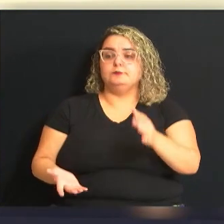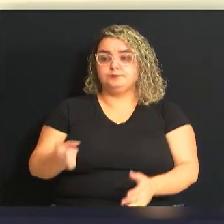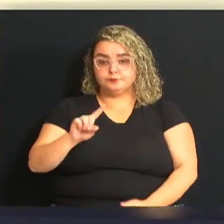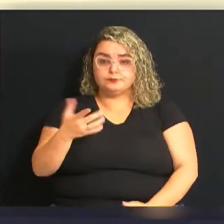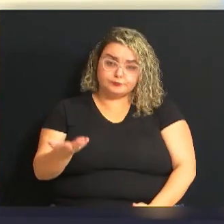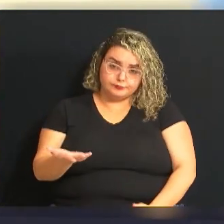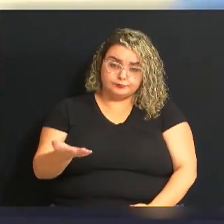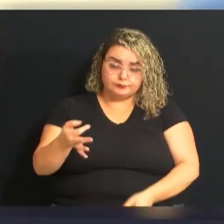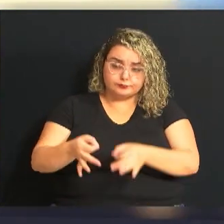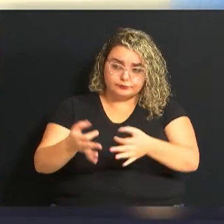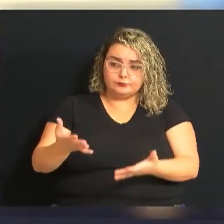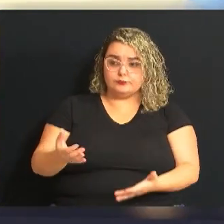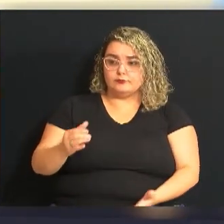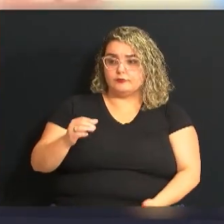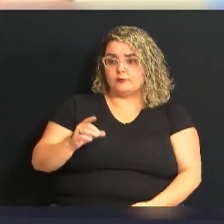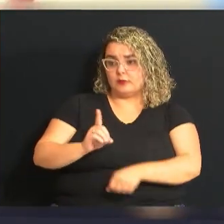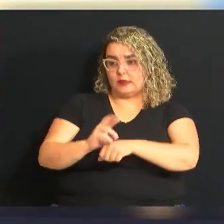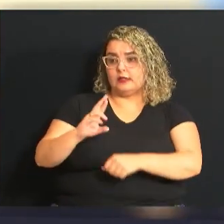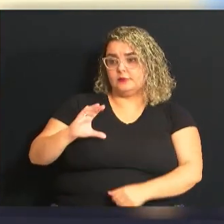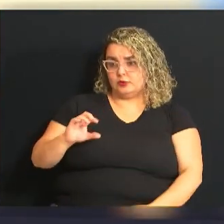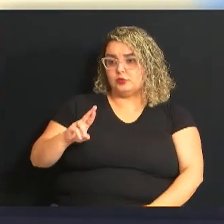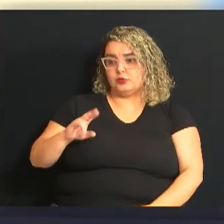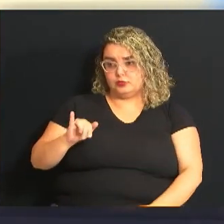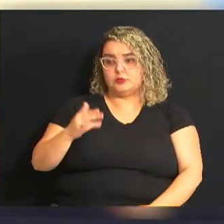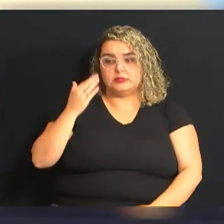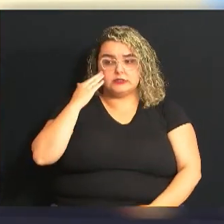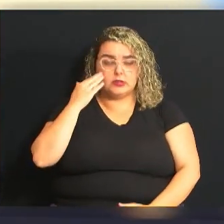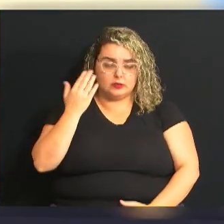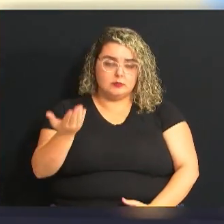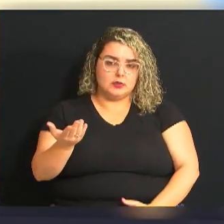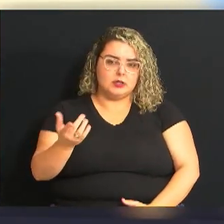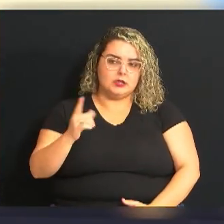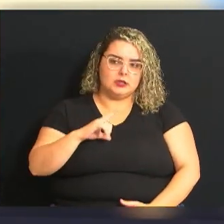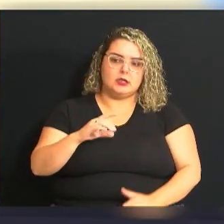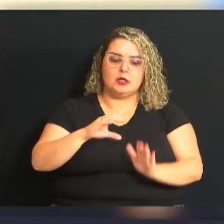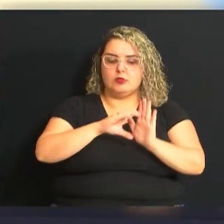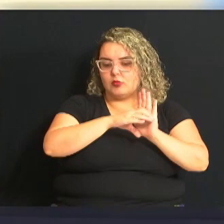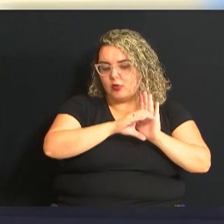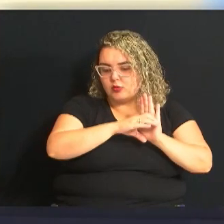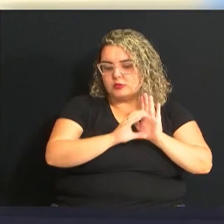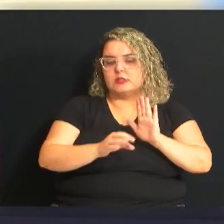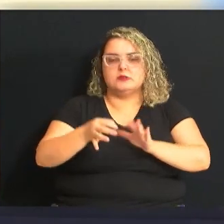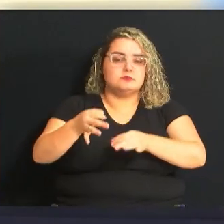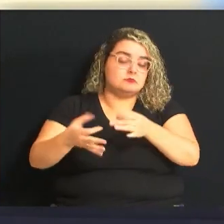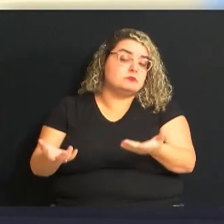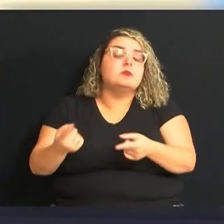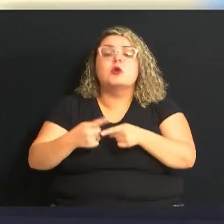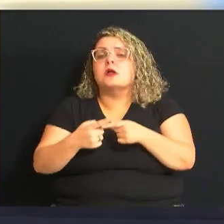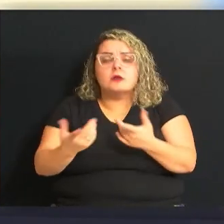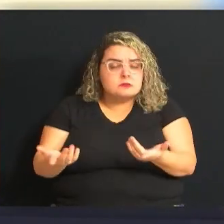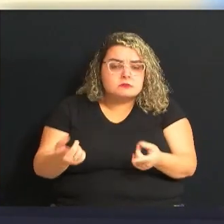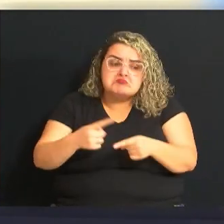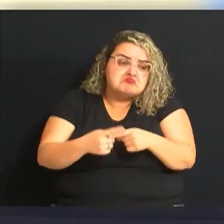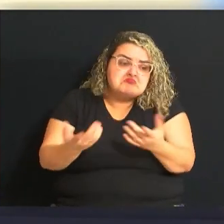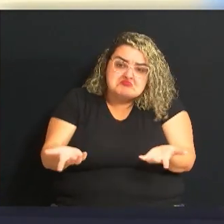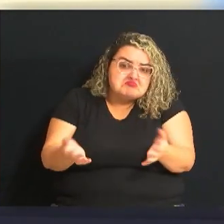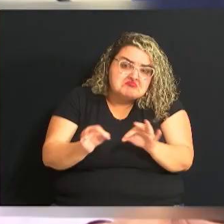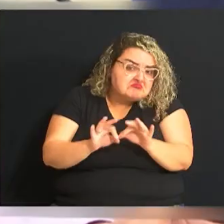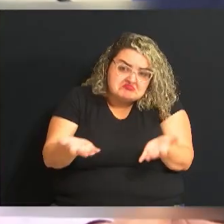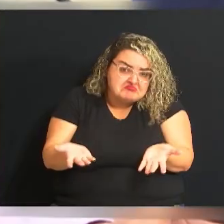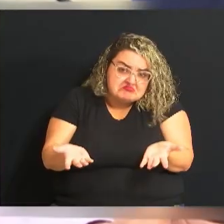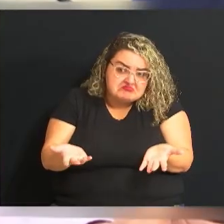Na última semana, a Comissão Especial de Estudos, que analisa e discute o plano diretor, bem como as diretrizes para o zoneamento